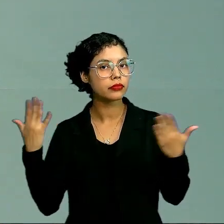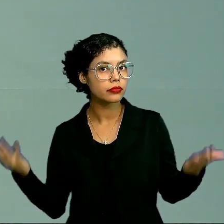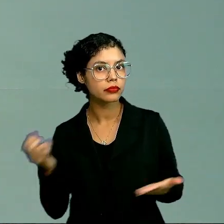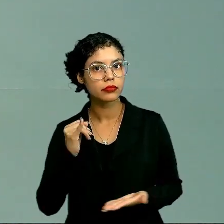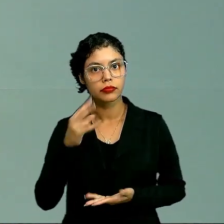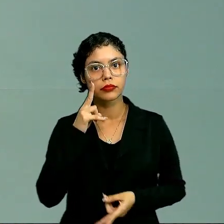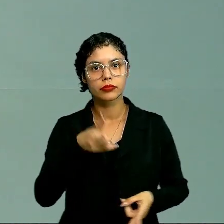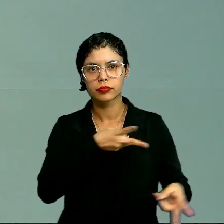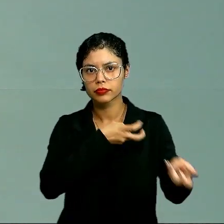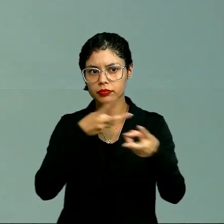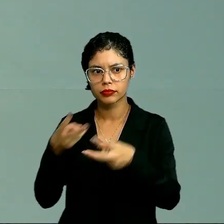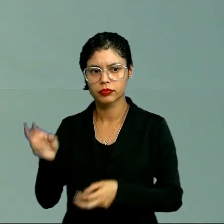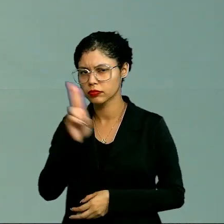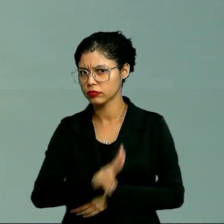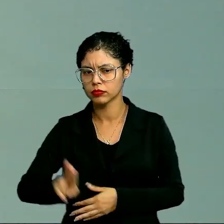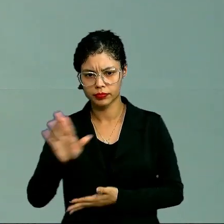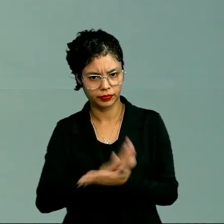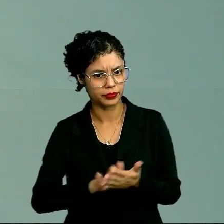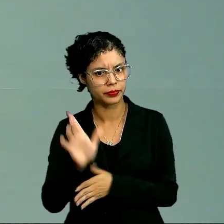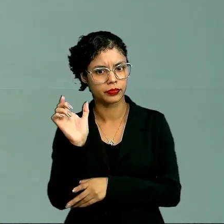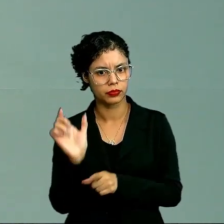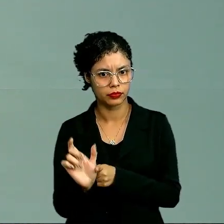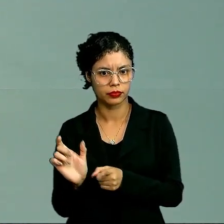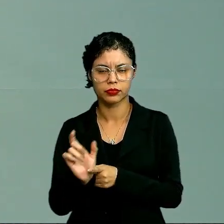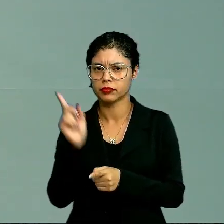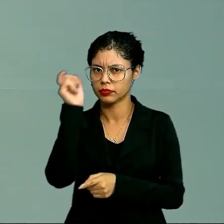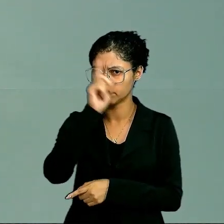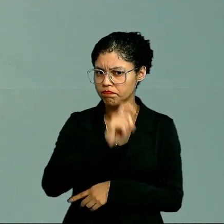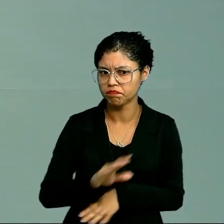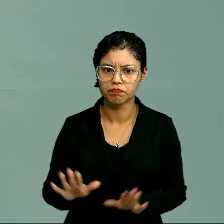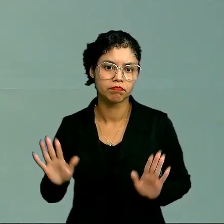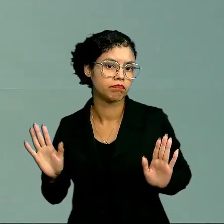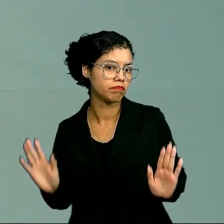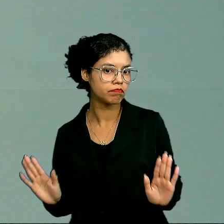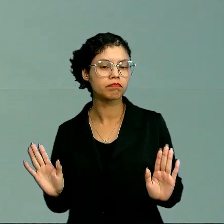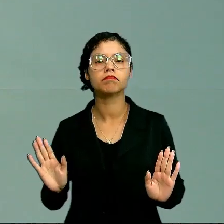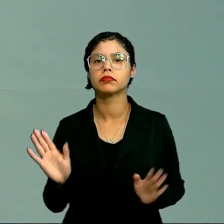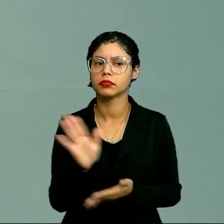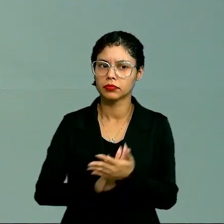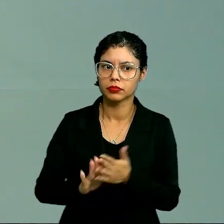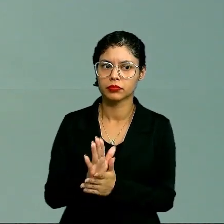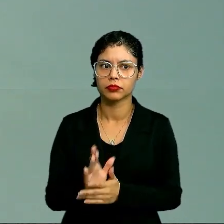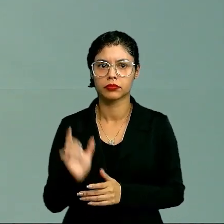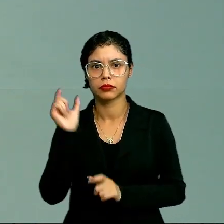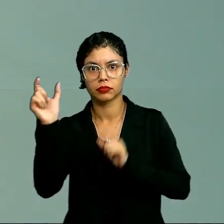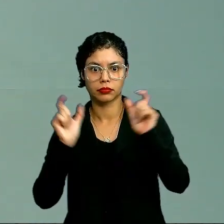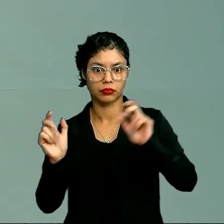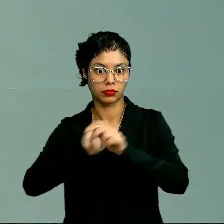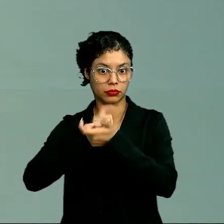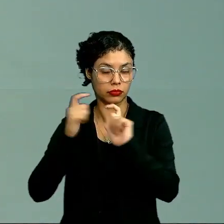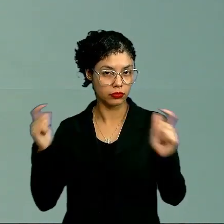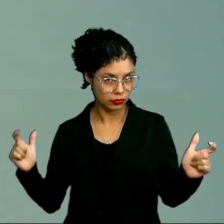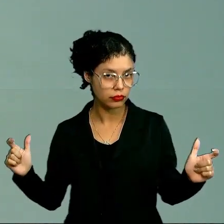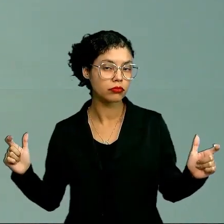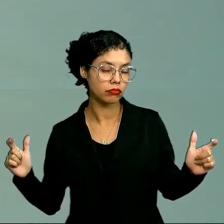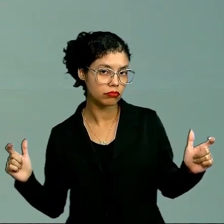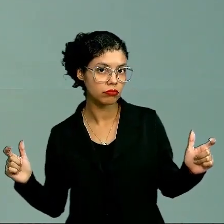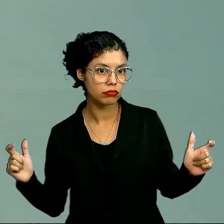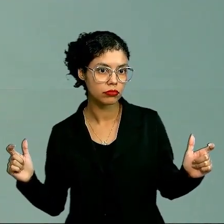Se você observar, ele não utilizou nenhuma palavra rebuscada, ele não fez assim nenhuma citação, analogia, alguma coisa